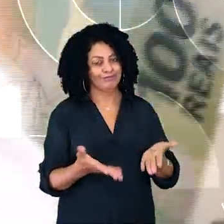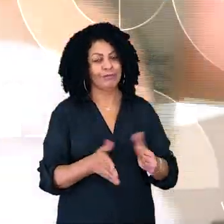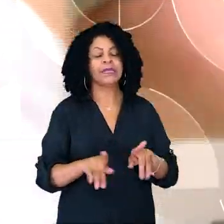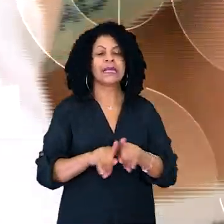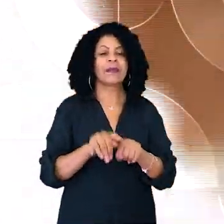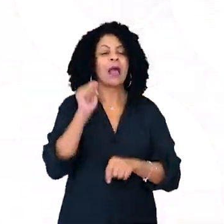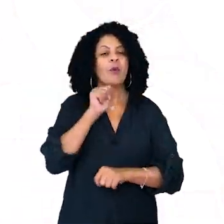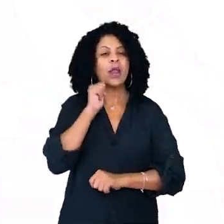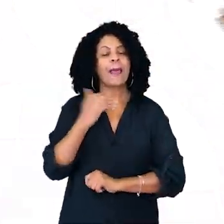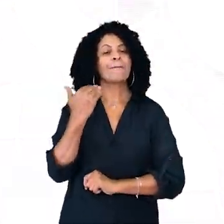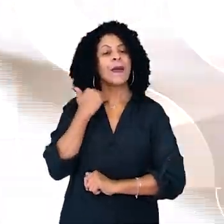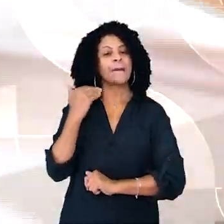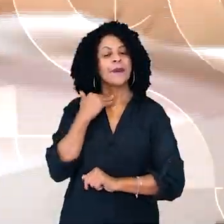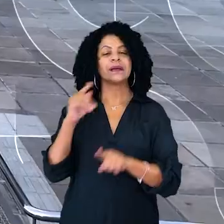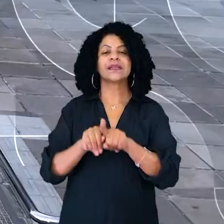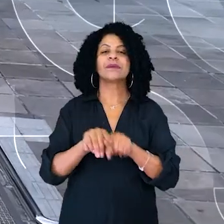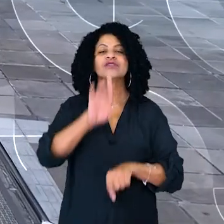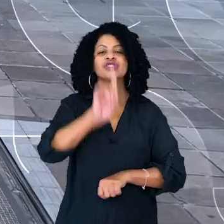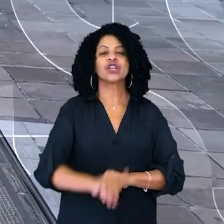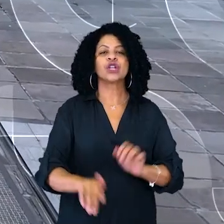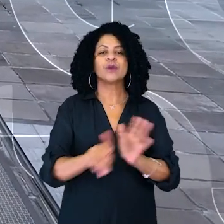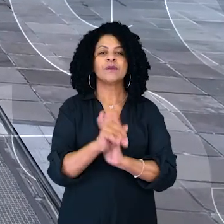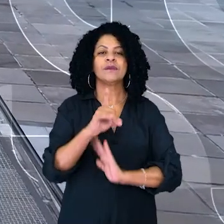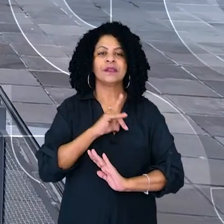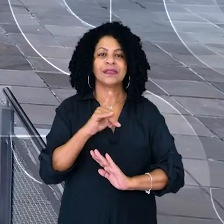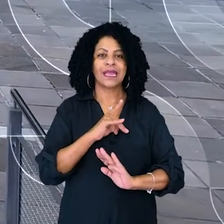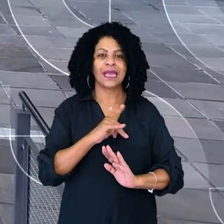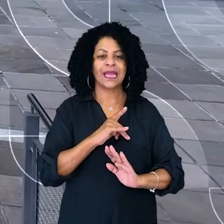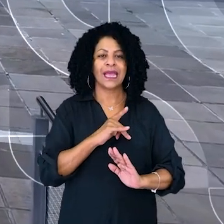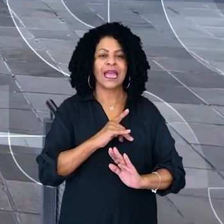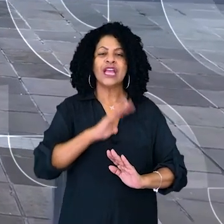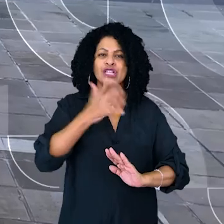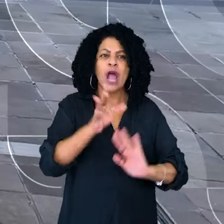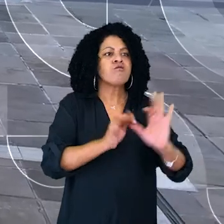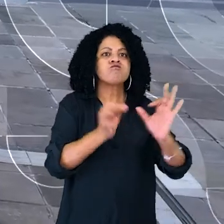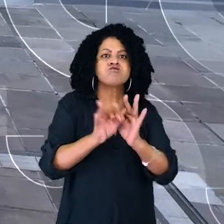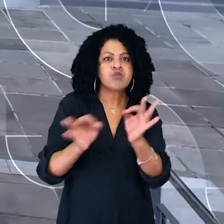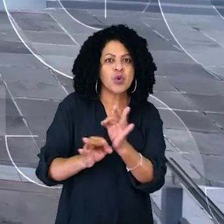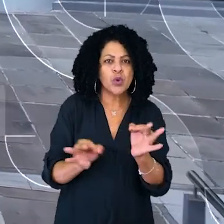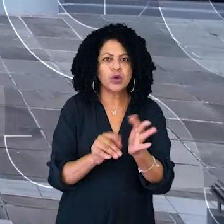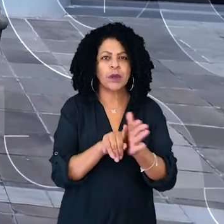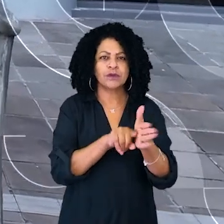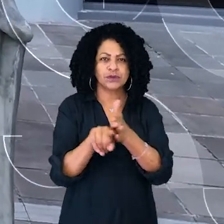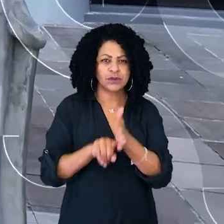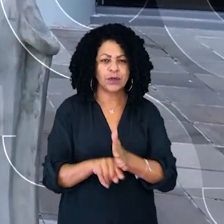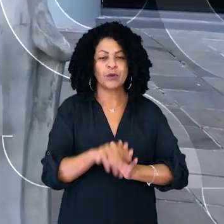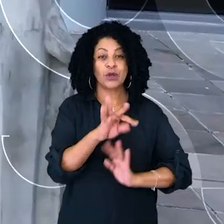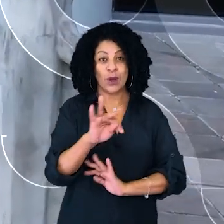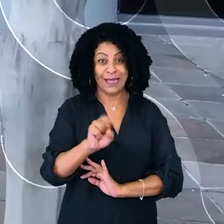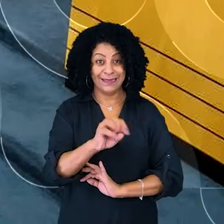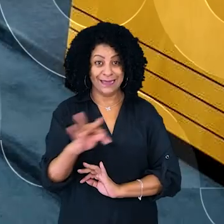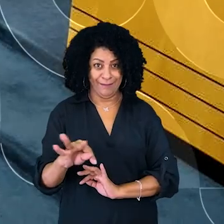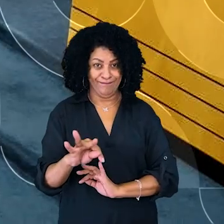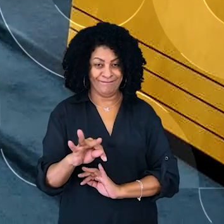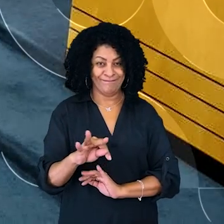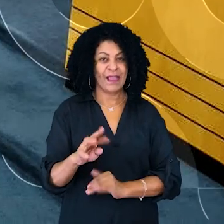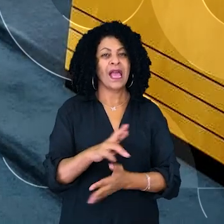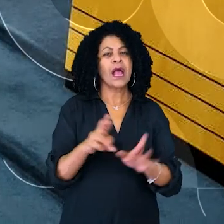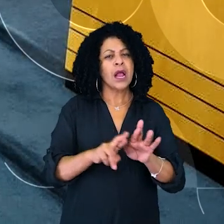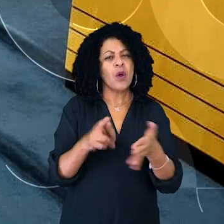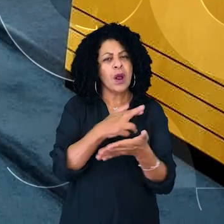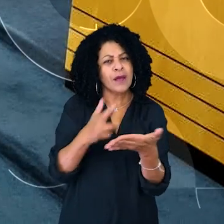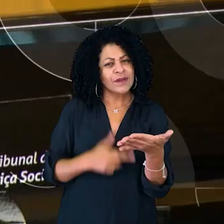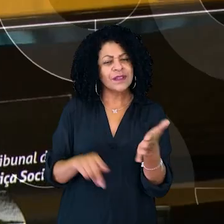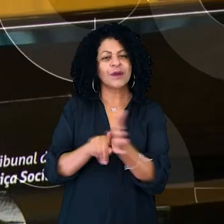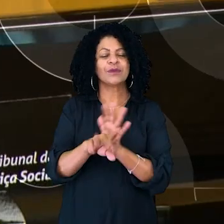disso, uma bancária conseguiu no TST o direito de ter a dispensa dela reexaminada pelo Tribunal Regional. O Revista TST